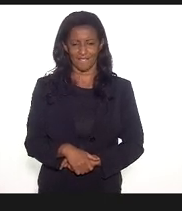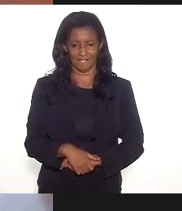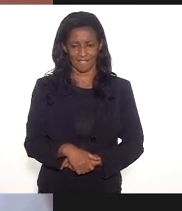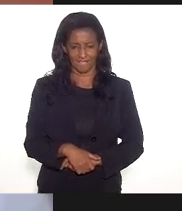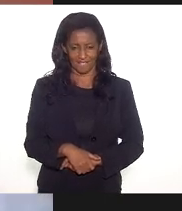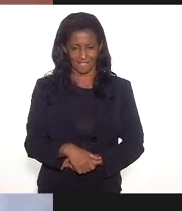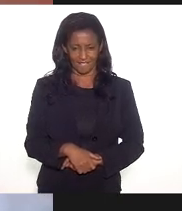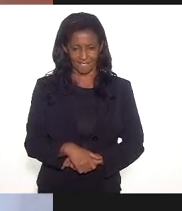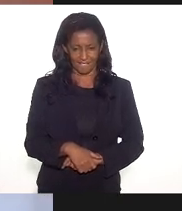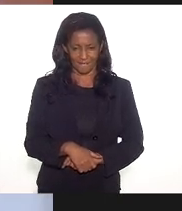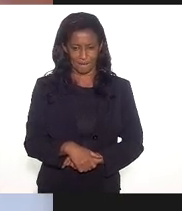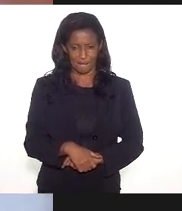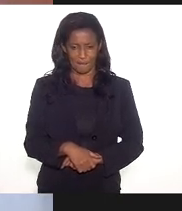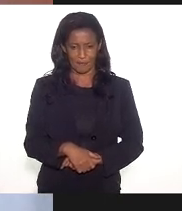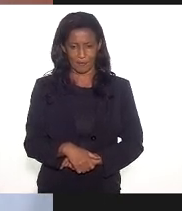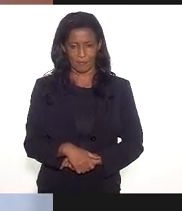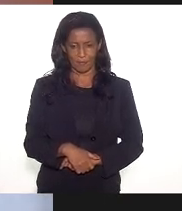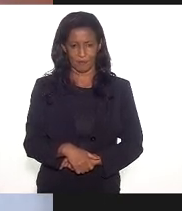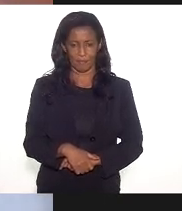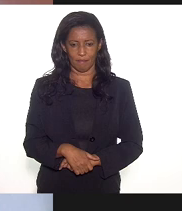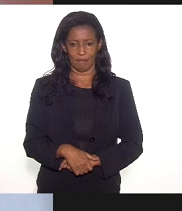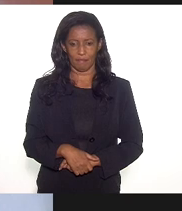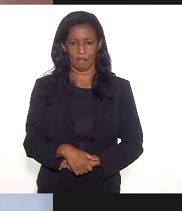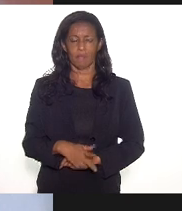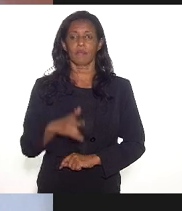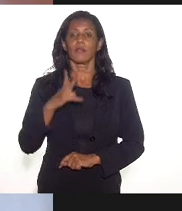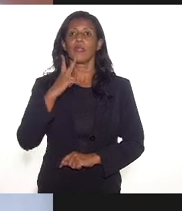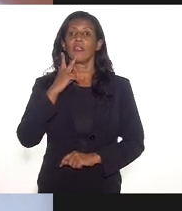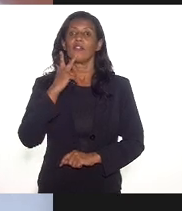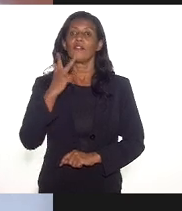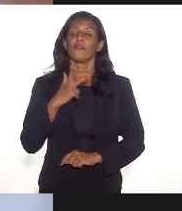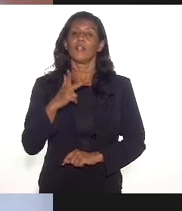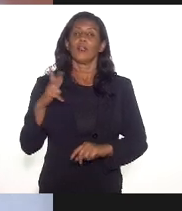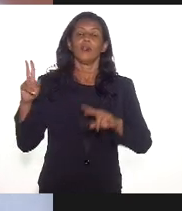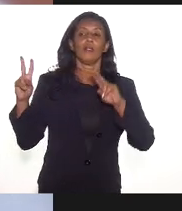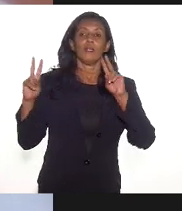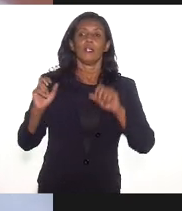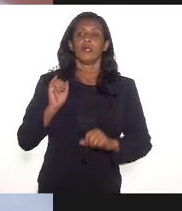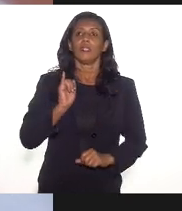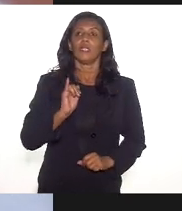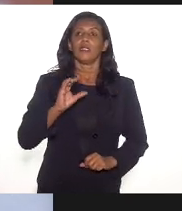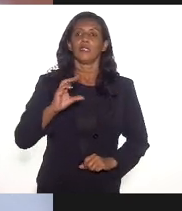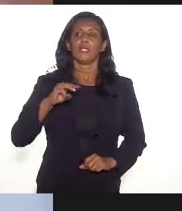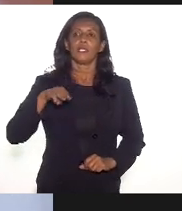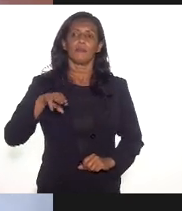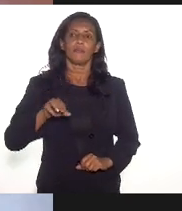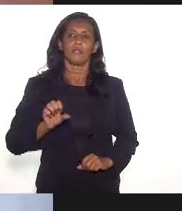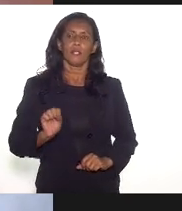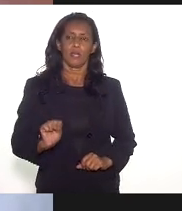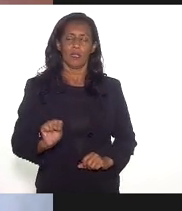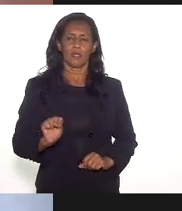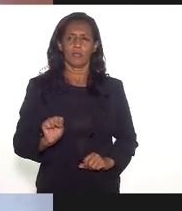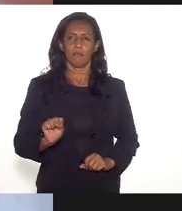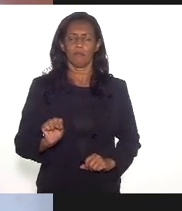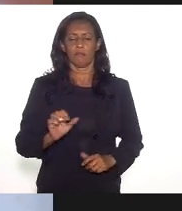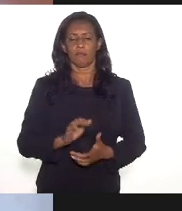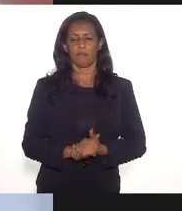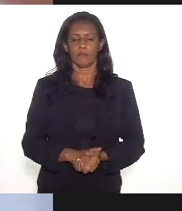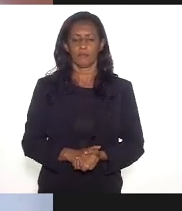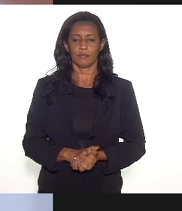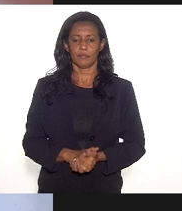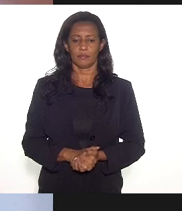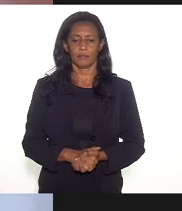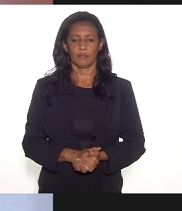vou falar sobre essa questão do ICMS. Dar uma passada geral